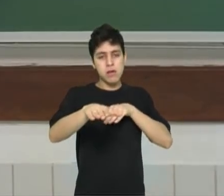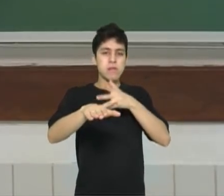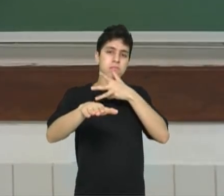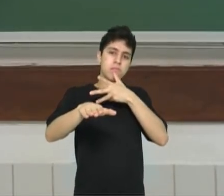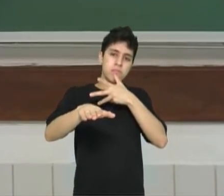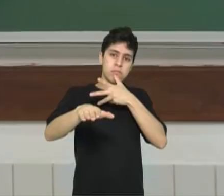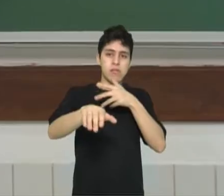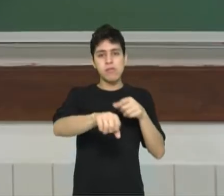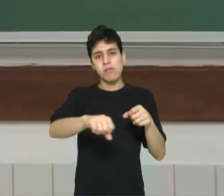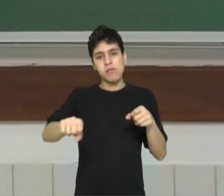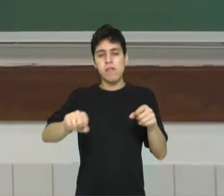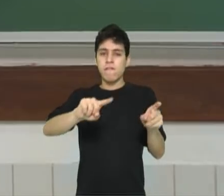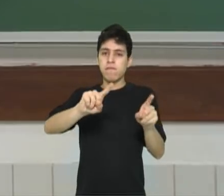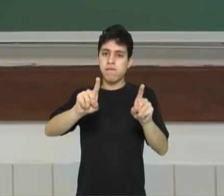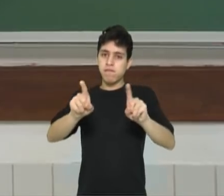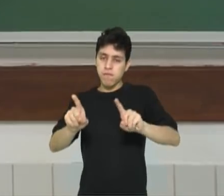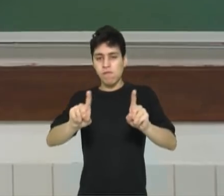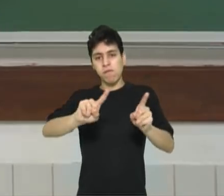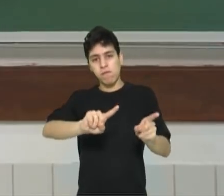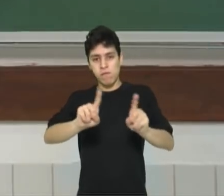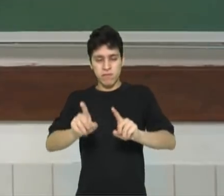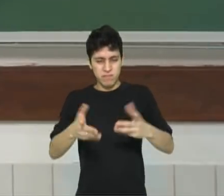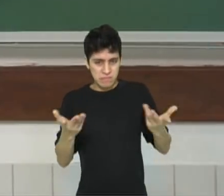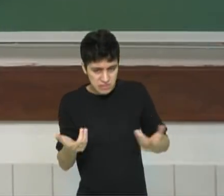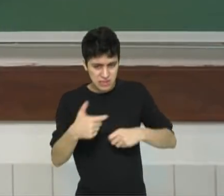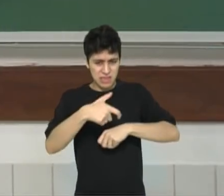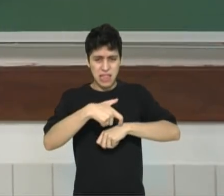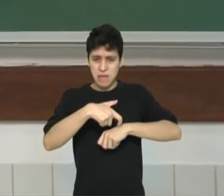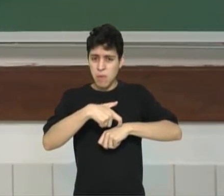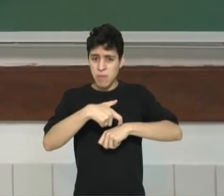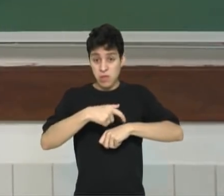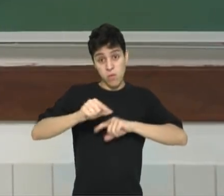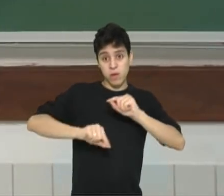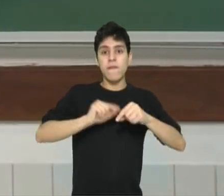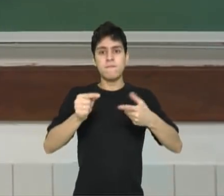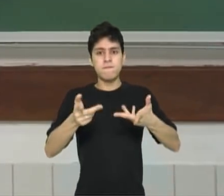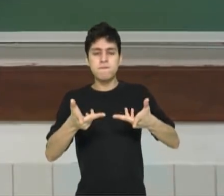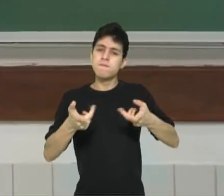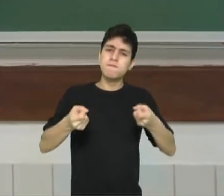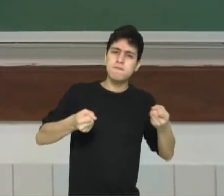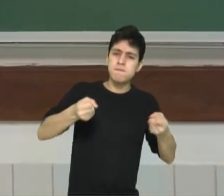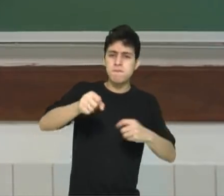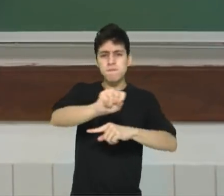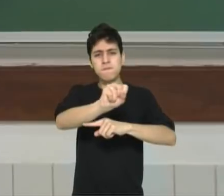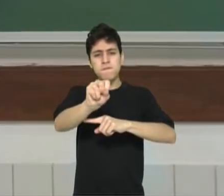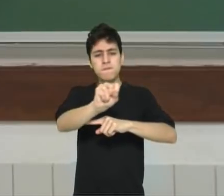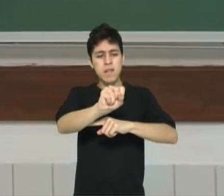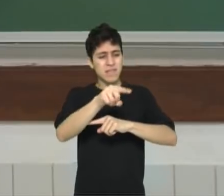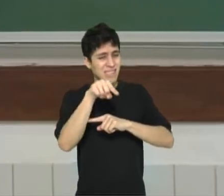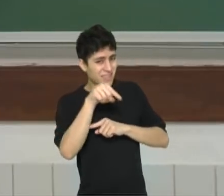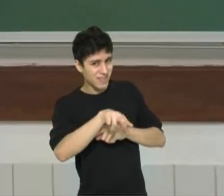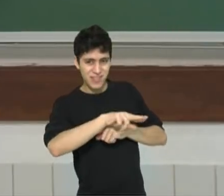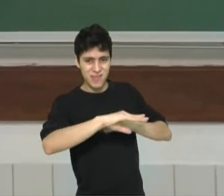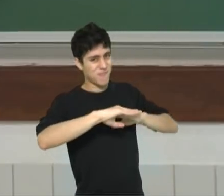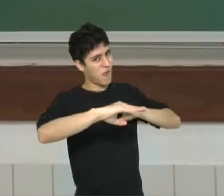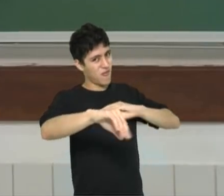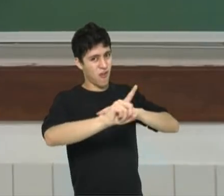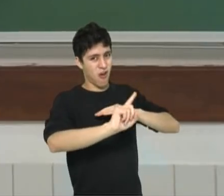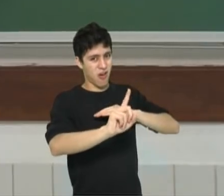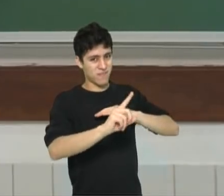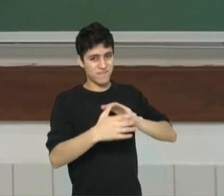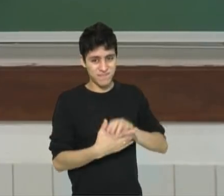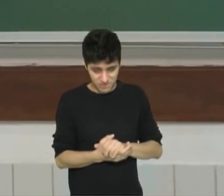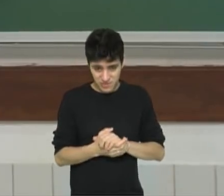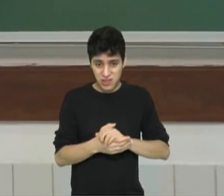que reduzir a velocidade, outros momentos, né, o carro ganha velocidade. Então não é um movimento uniforme, tá?